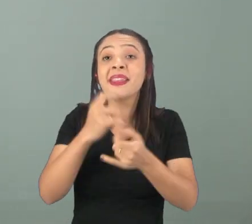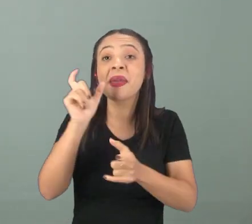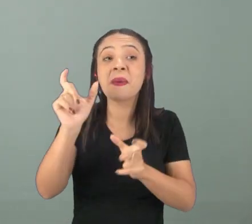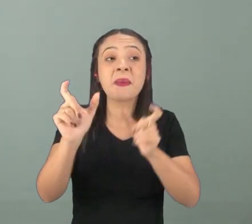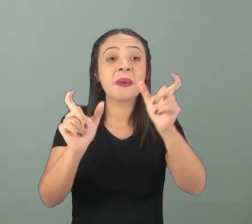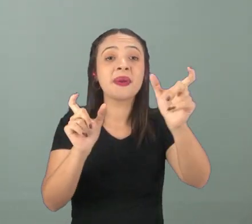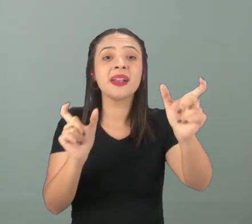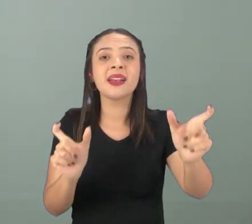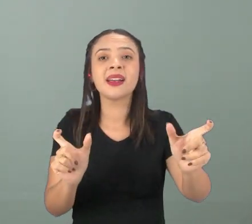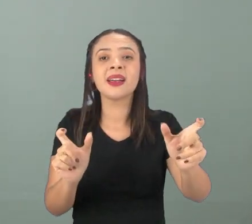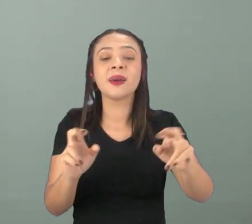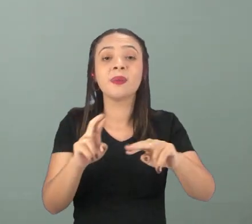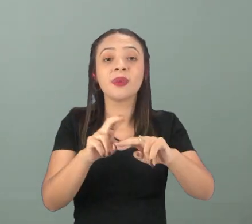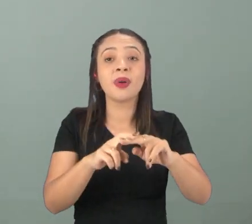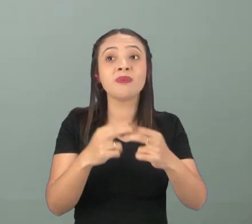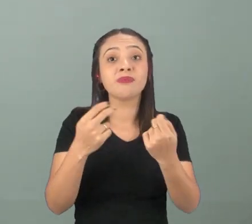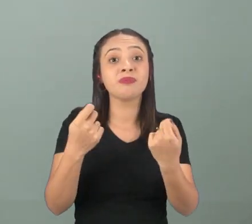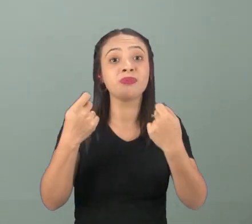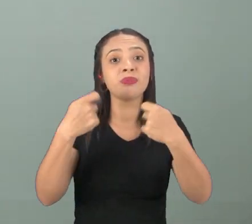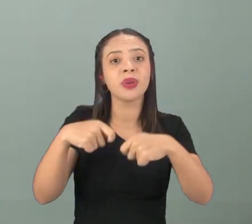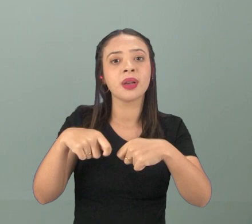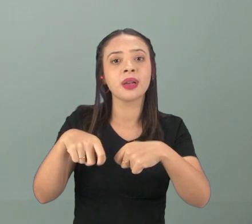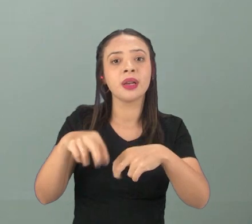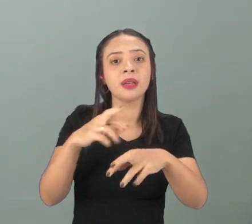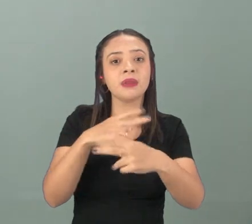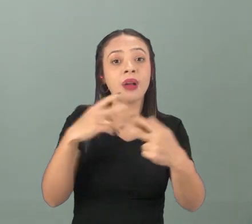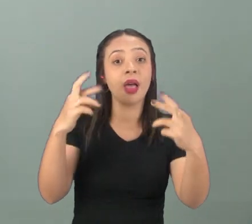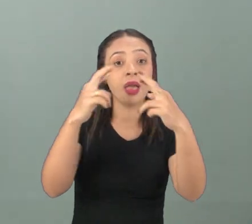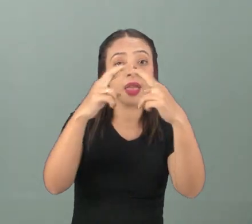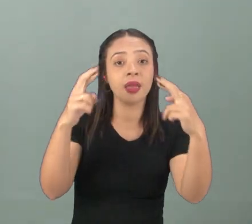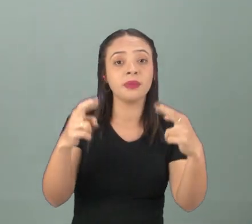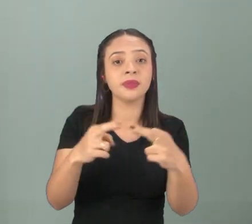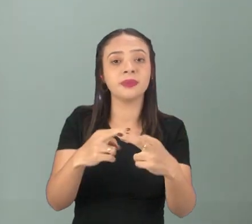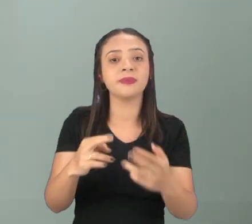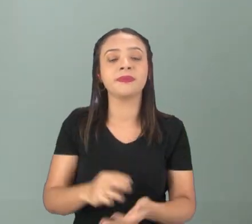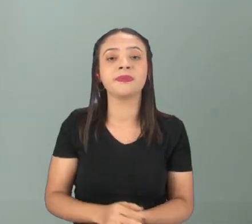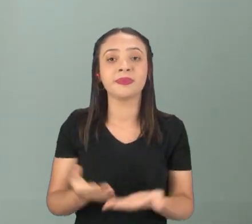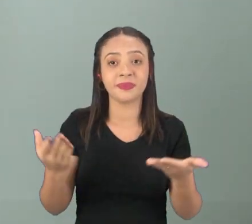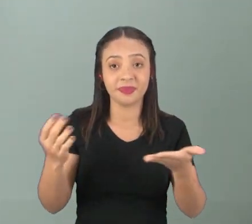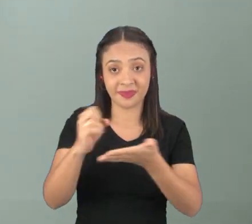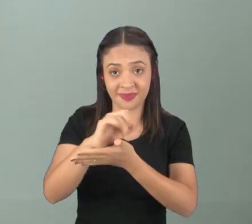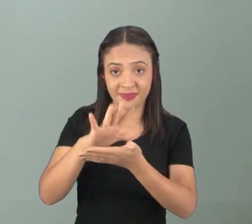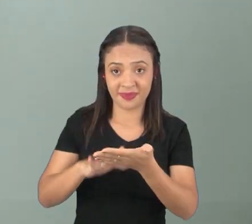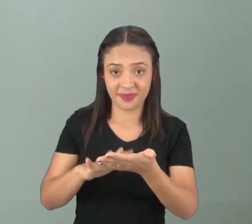eu consigo perceber várias rimas aí nesse poema. Vamos para a atividade? Vamos lá.